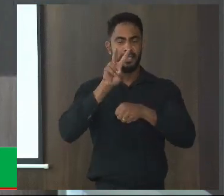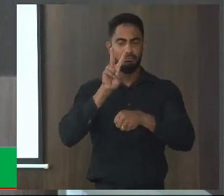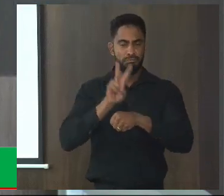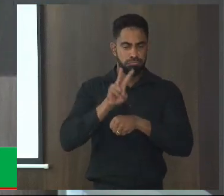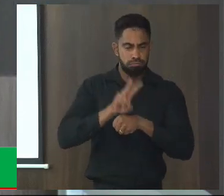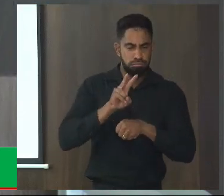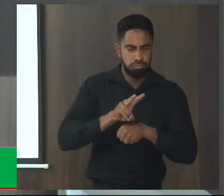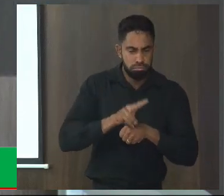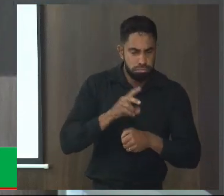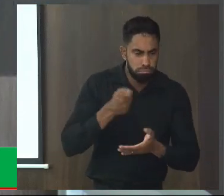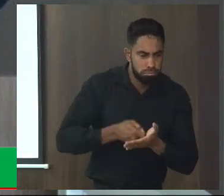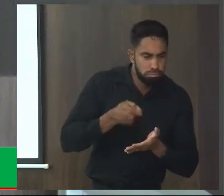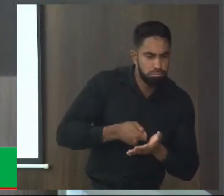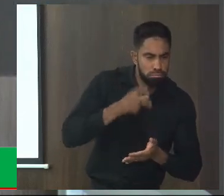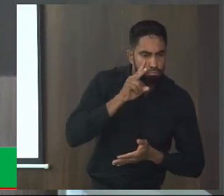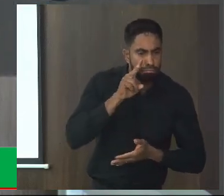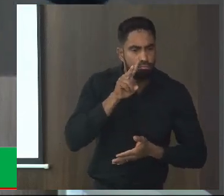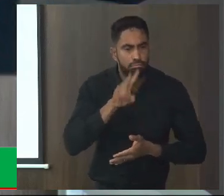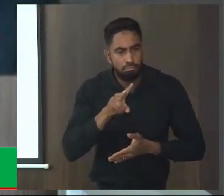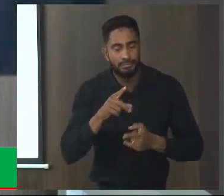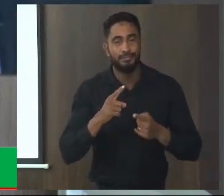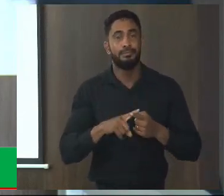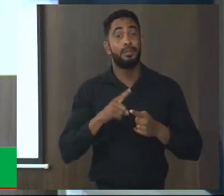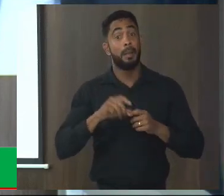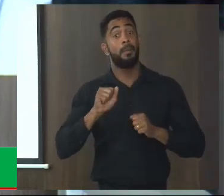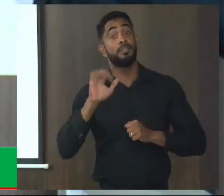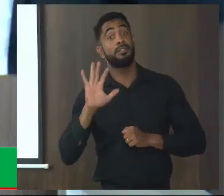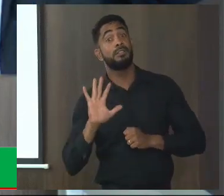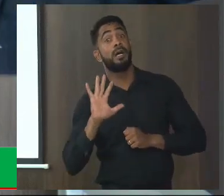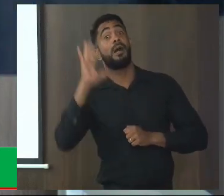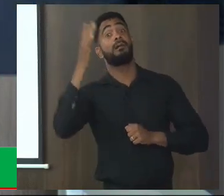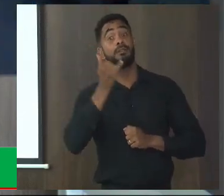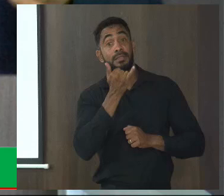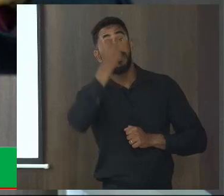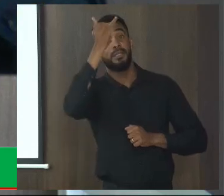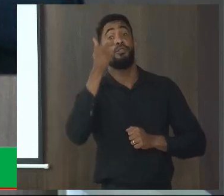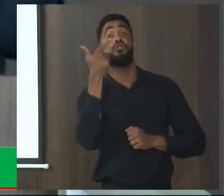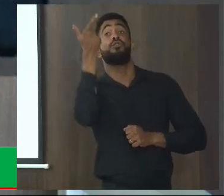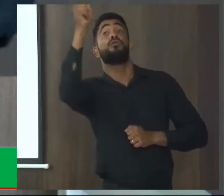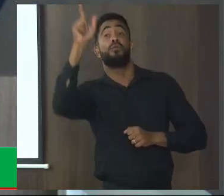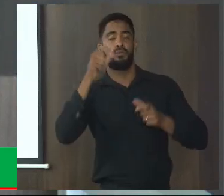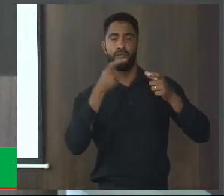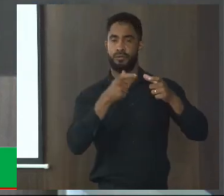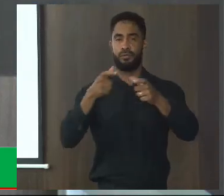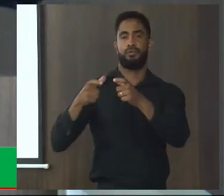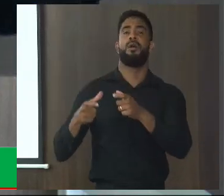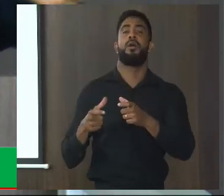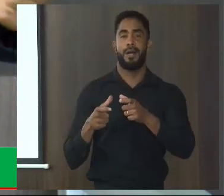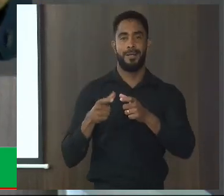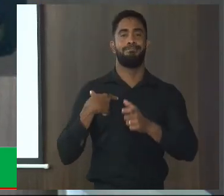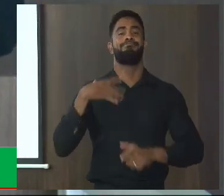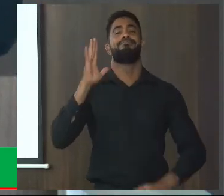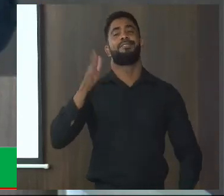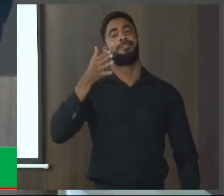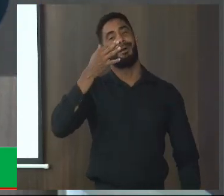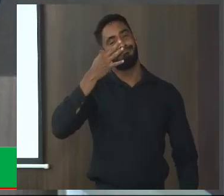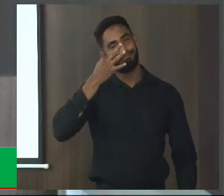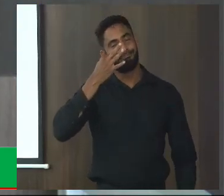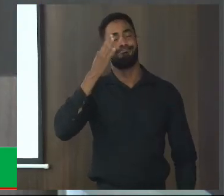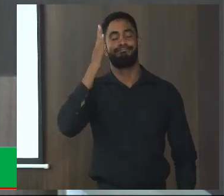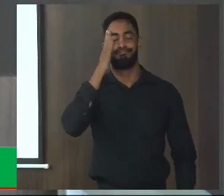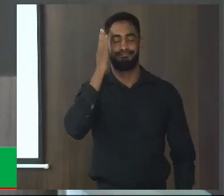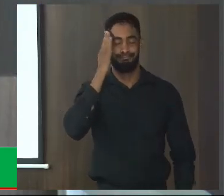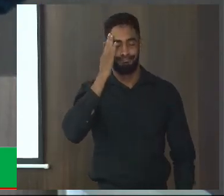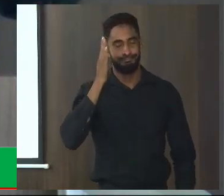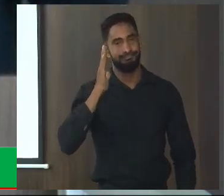que estar acompanhando, porque tragédias passadas em outros locais, nós presenciamos aí, e